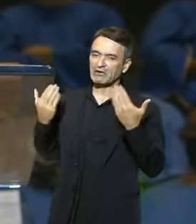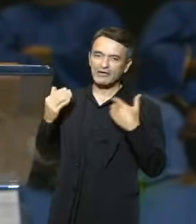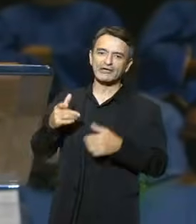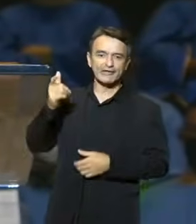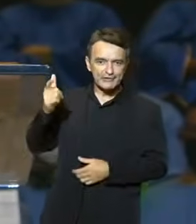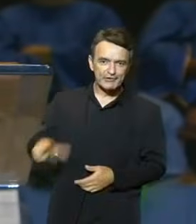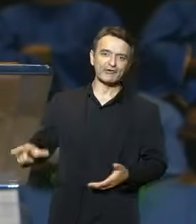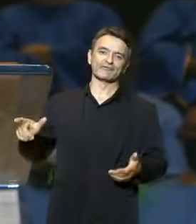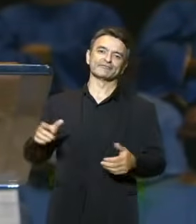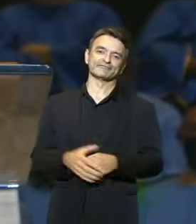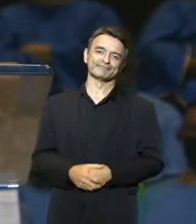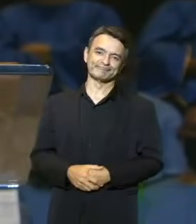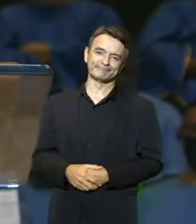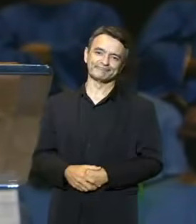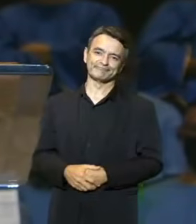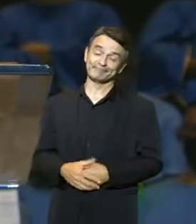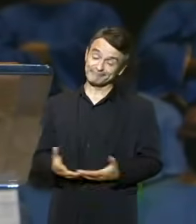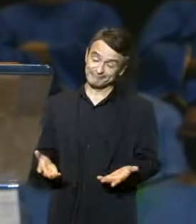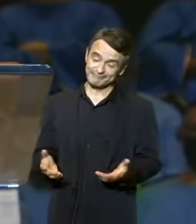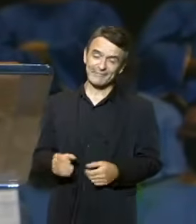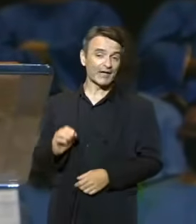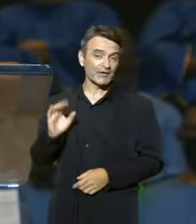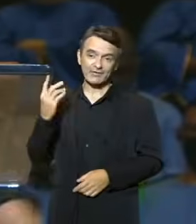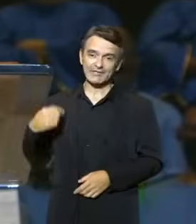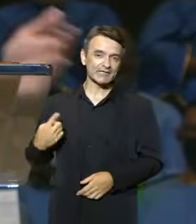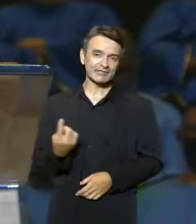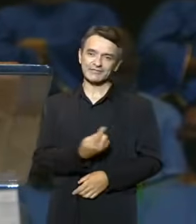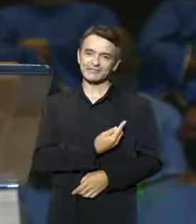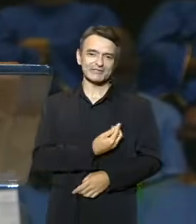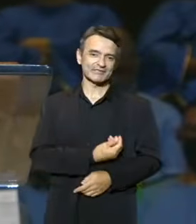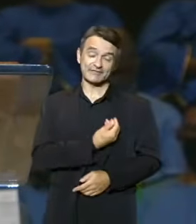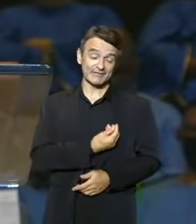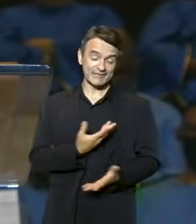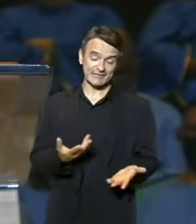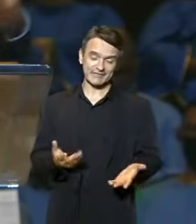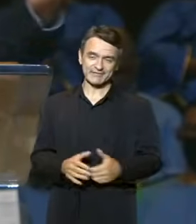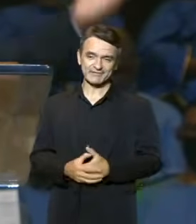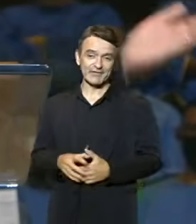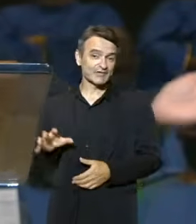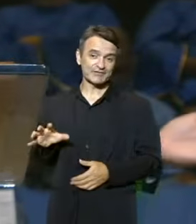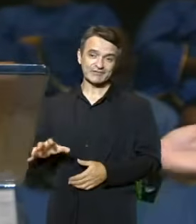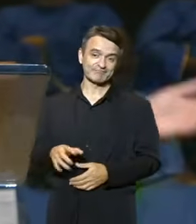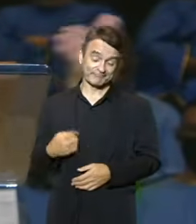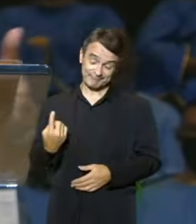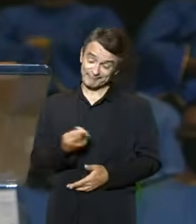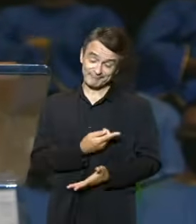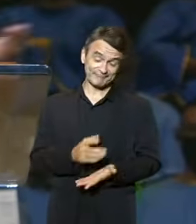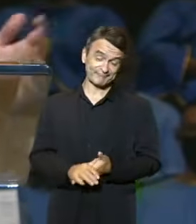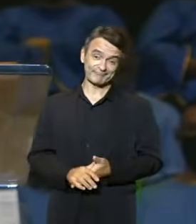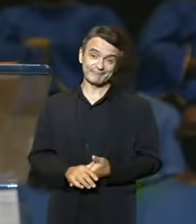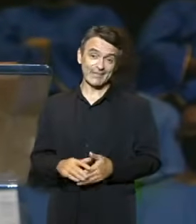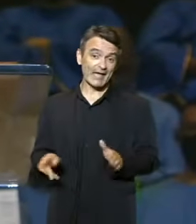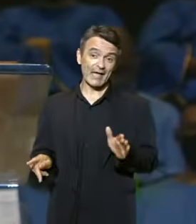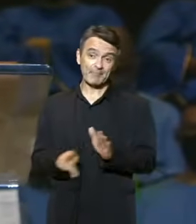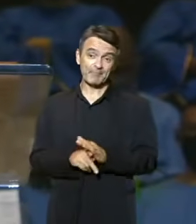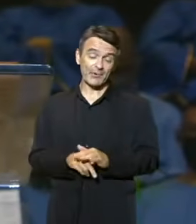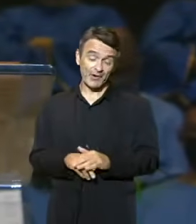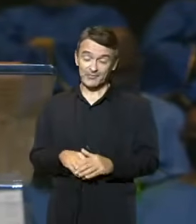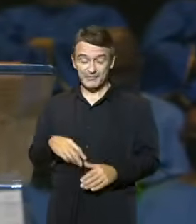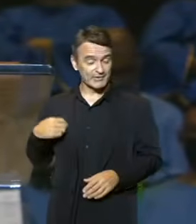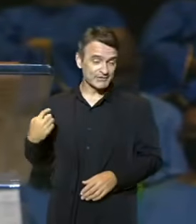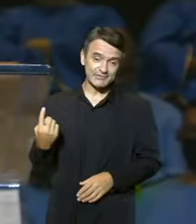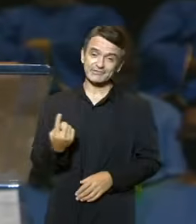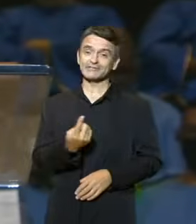Isso acontece com a gente, né? E a gente vai reclamando nessa ou naquela situação. Que coisa estranha.